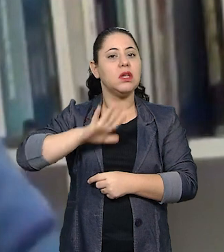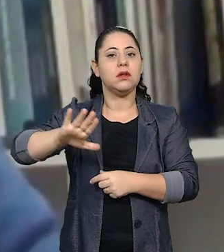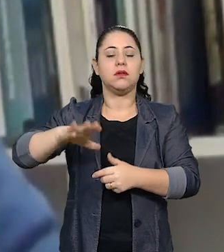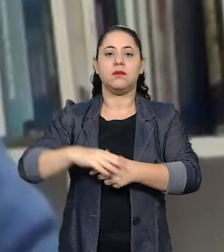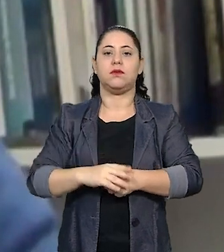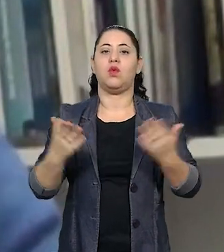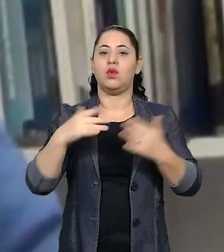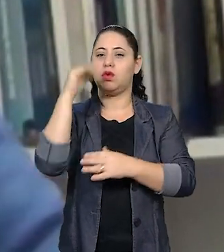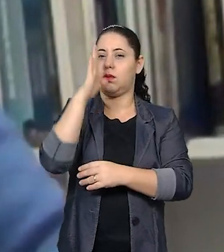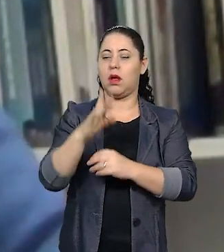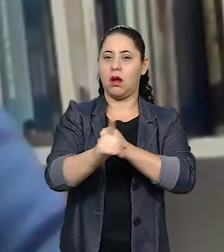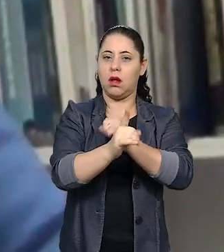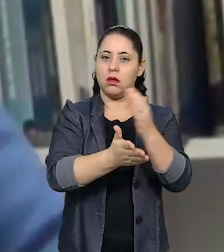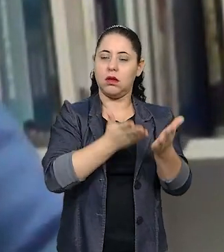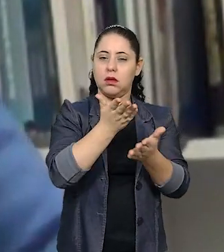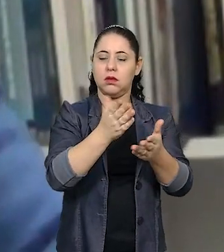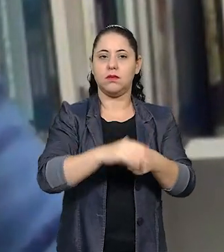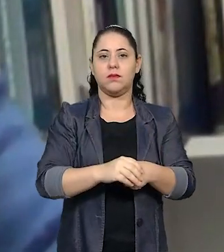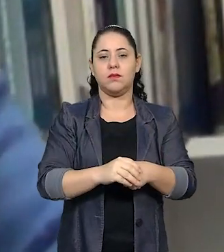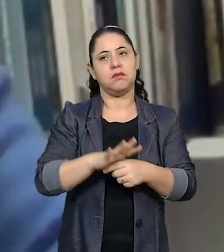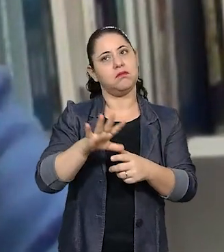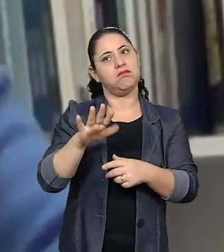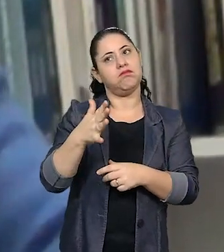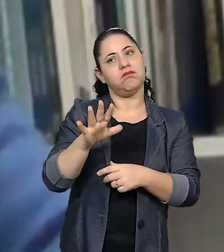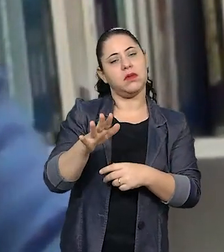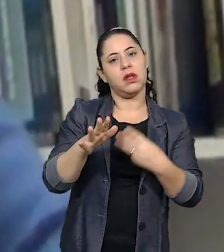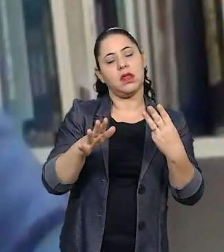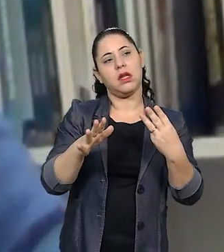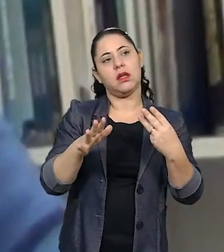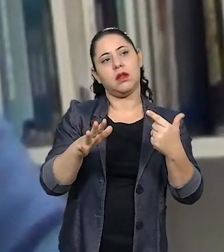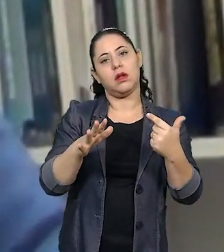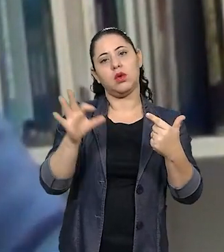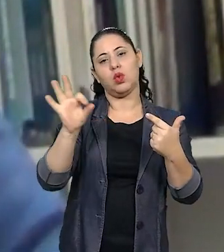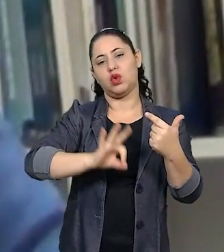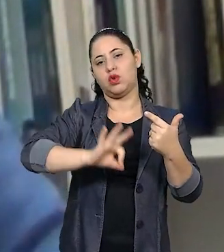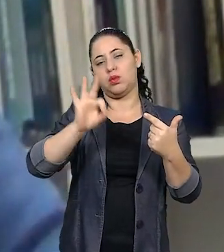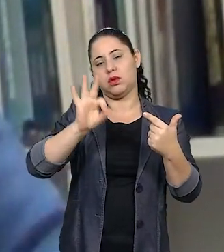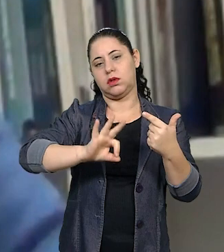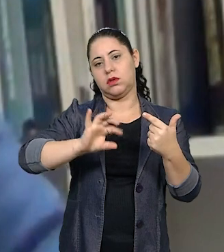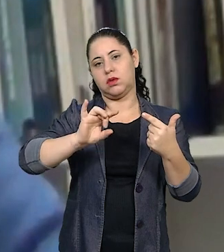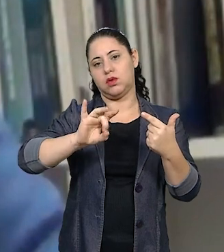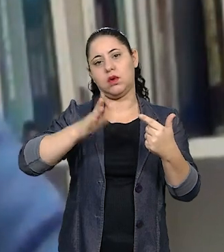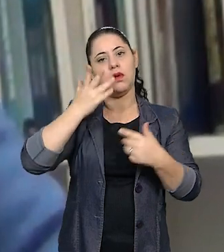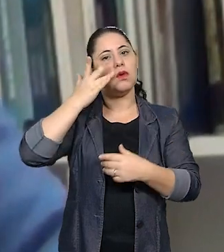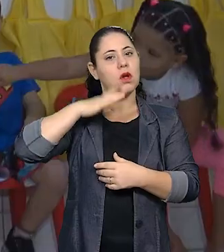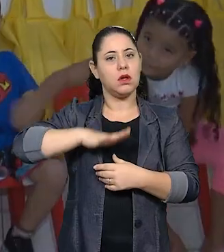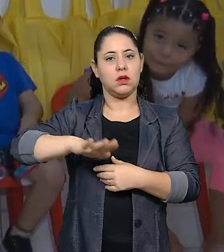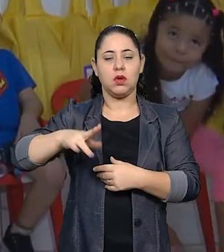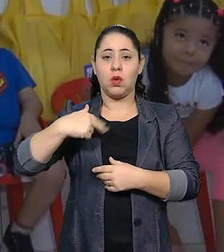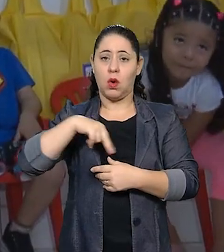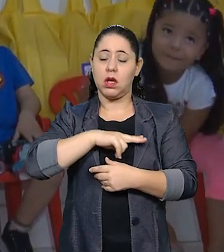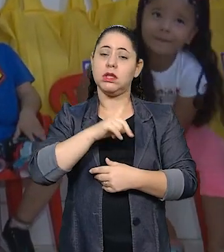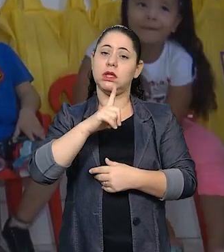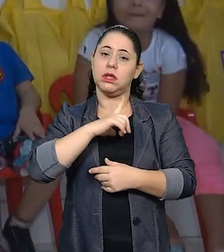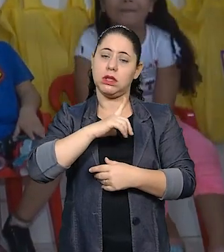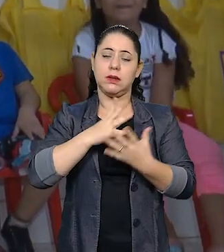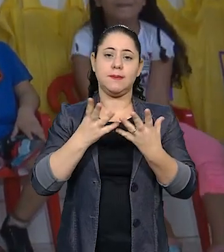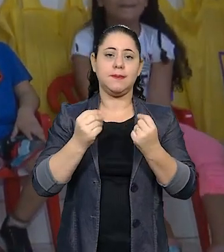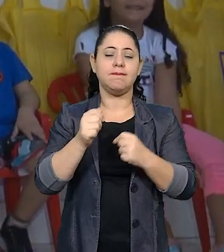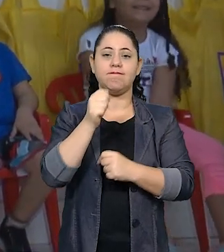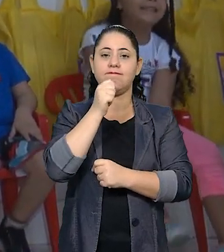Isso representa 5 milhões de crianças. Se a gente pensar, né, que hoje o Brasil está conseguindo